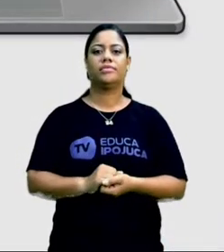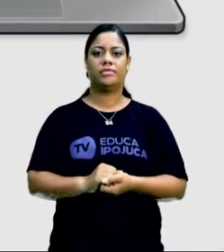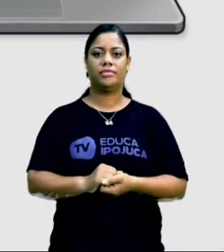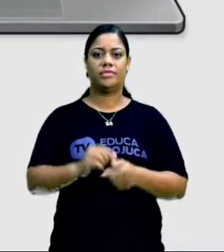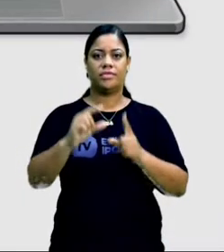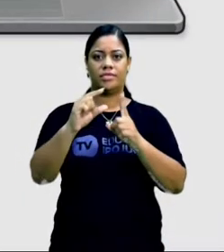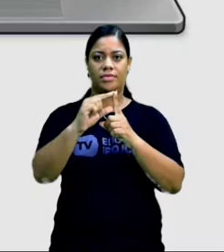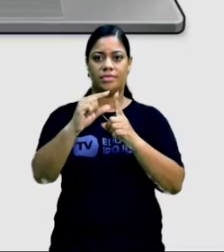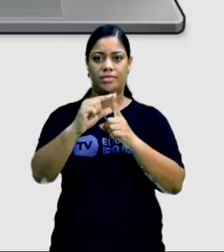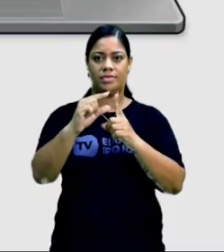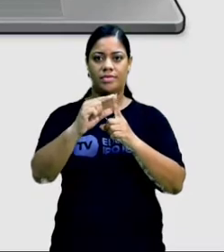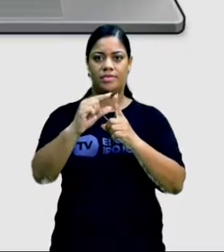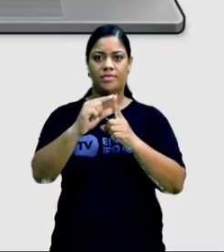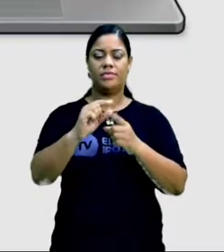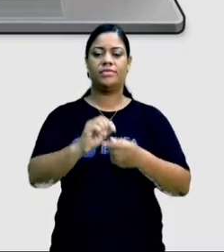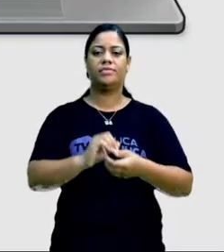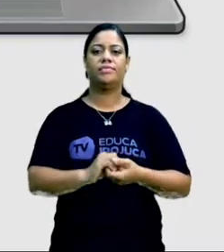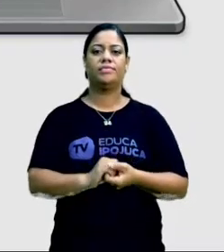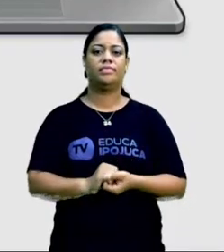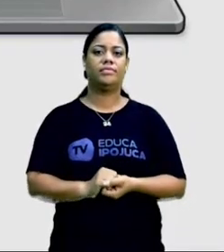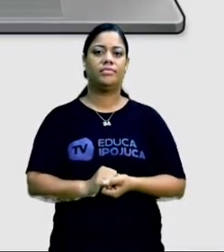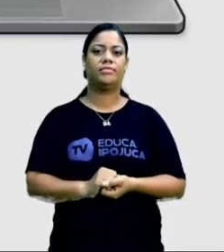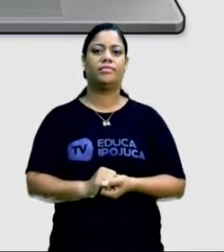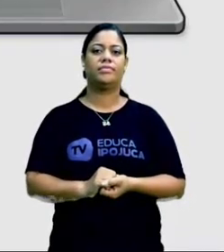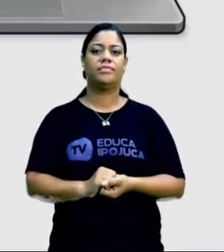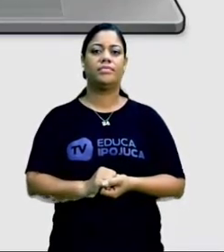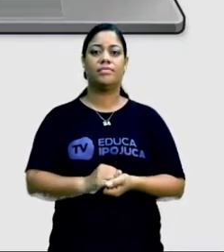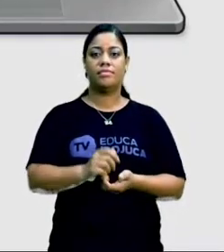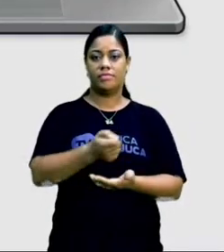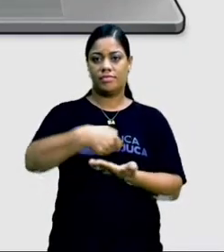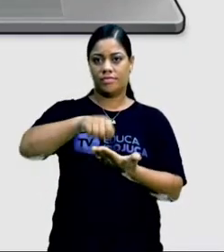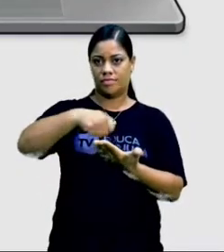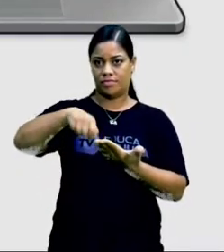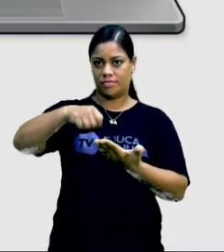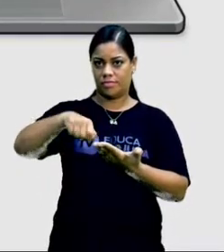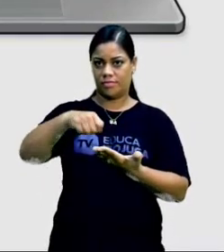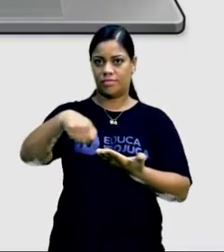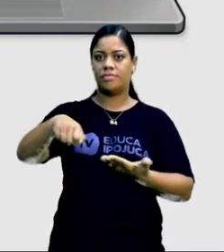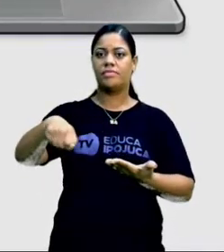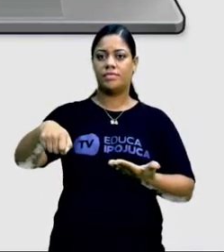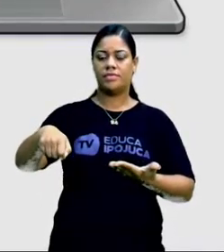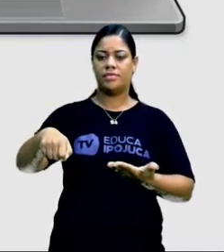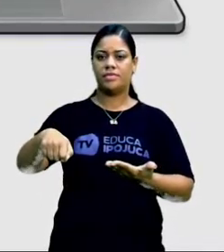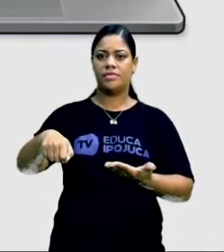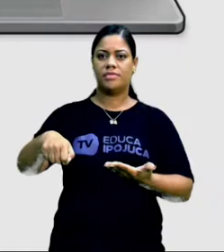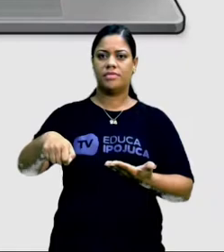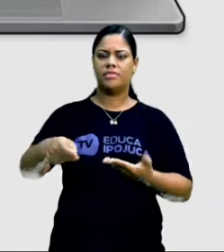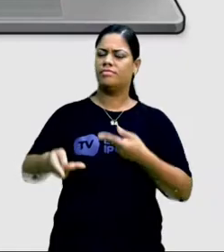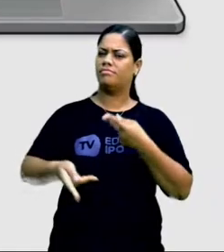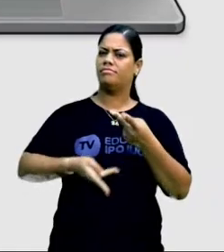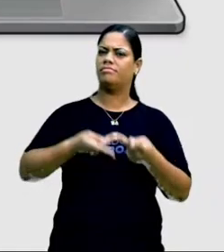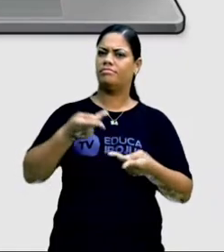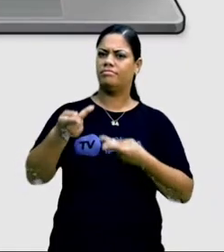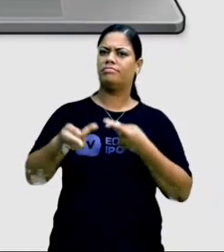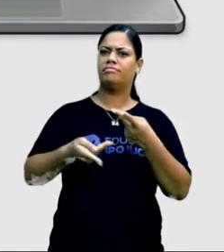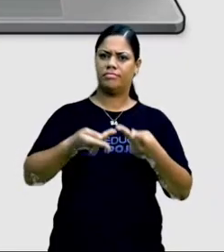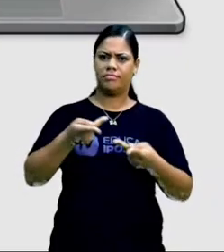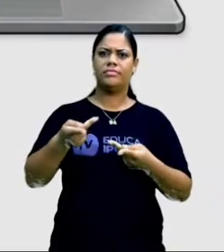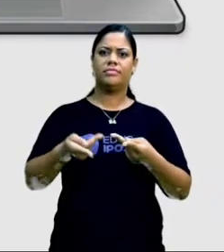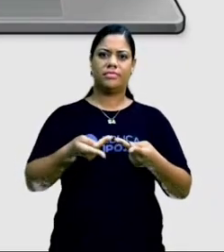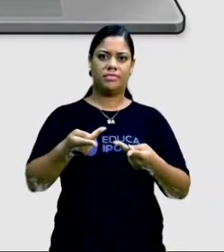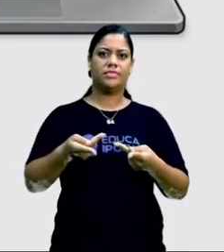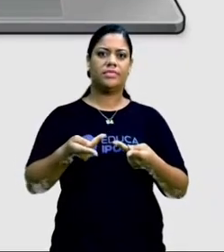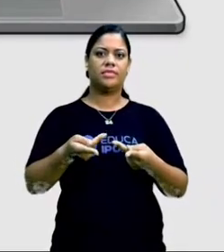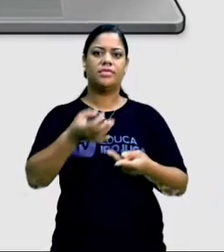são palavras, por meio dos quais o autor, emissor, manifesta algumas atitudes e